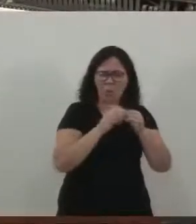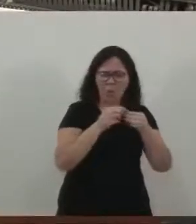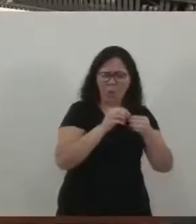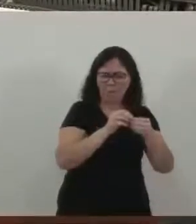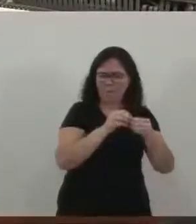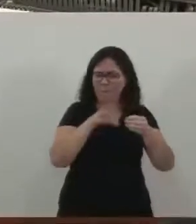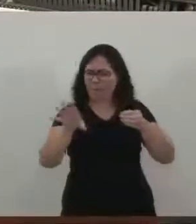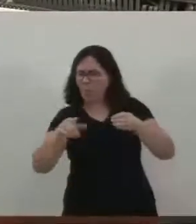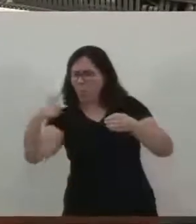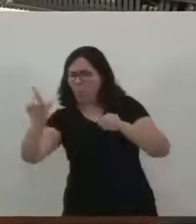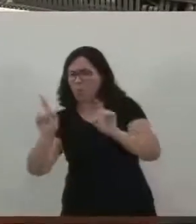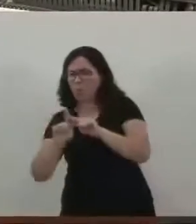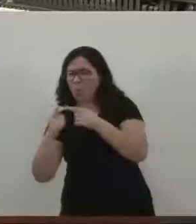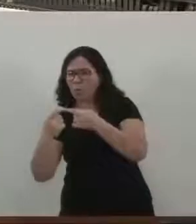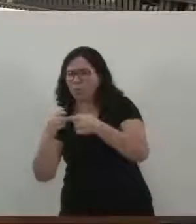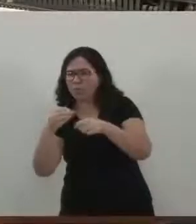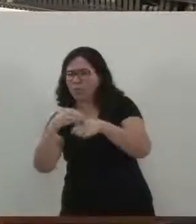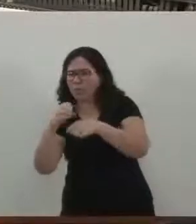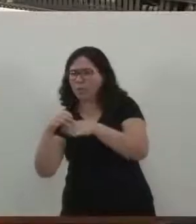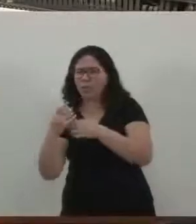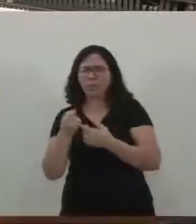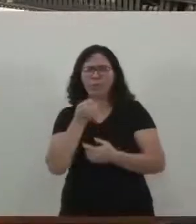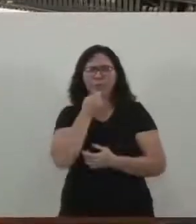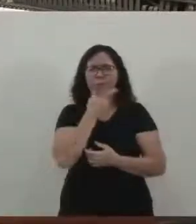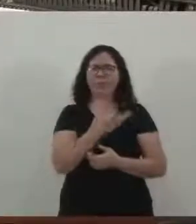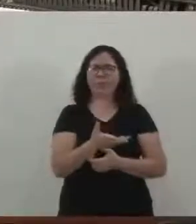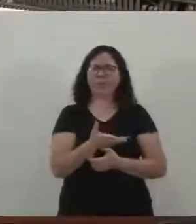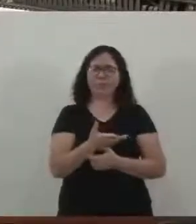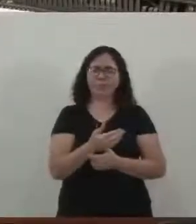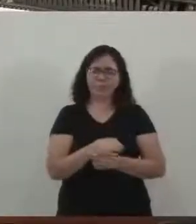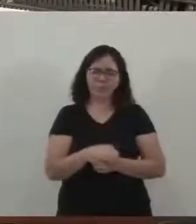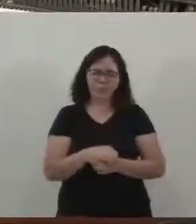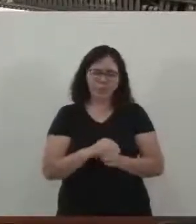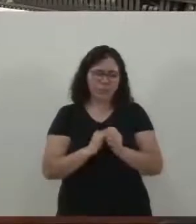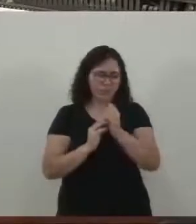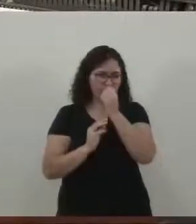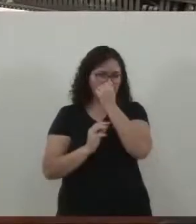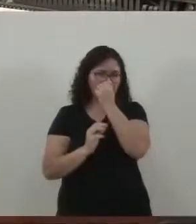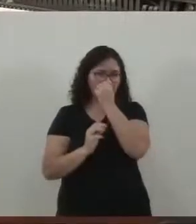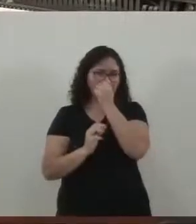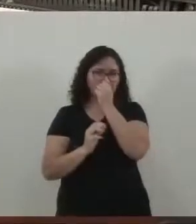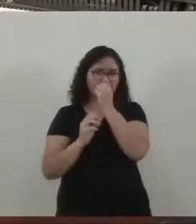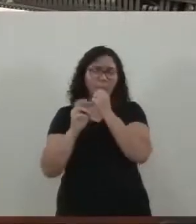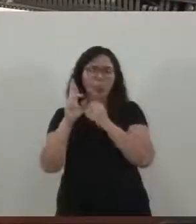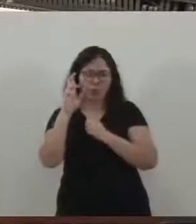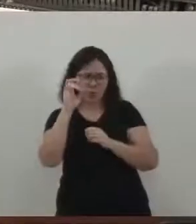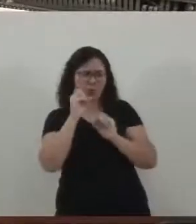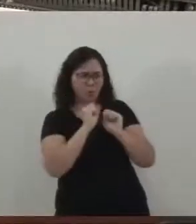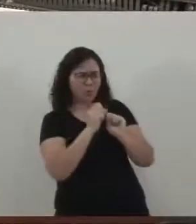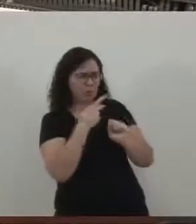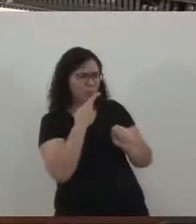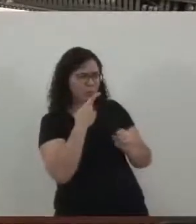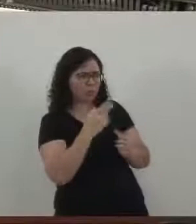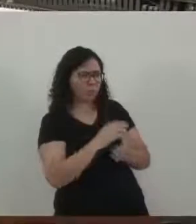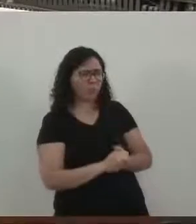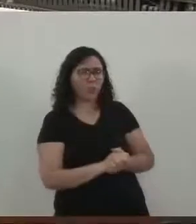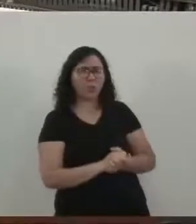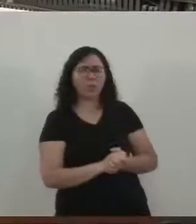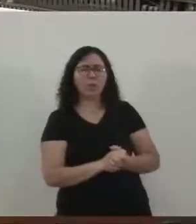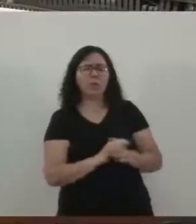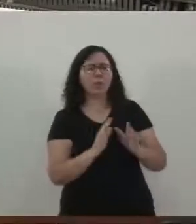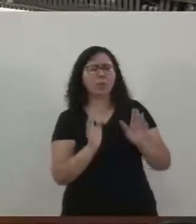é uma coisa fantástica entre grupos. Bom, pode falar, Rodrigo, fica à vontade.